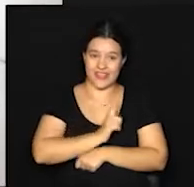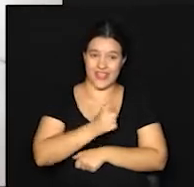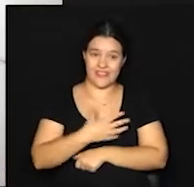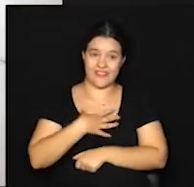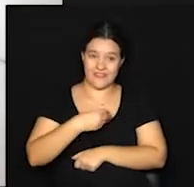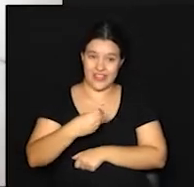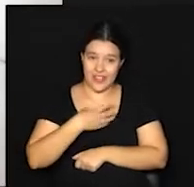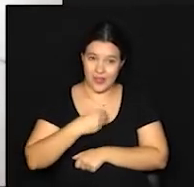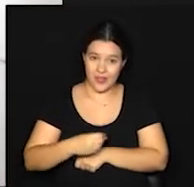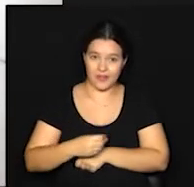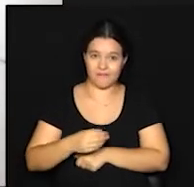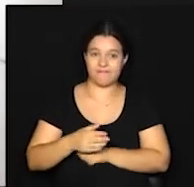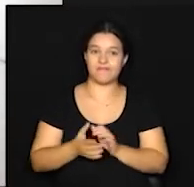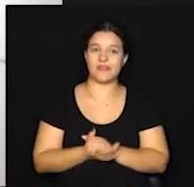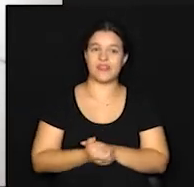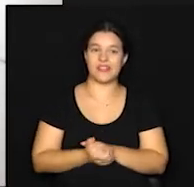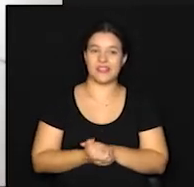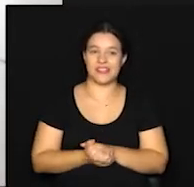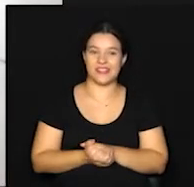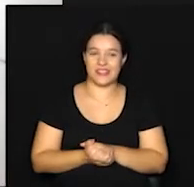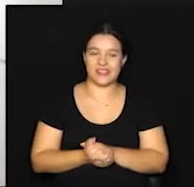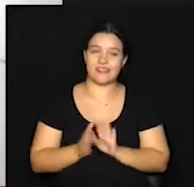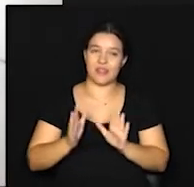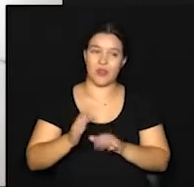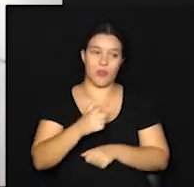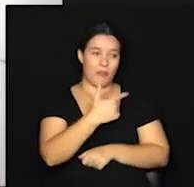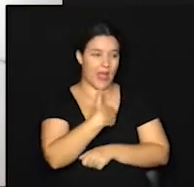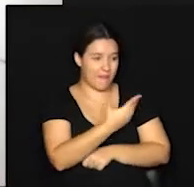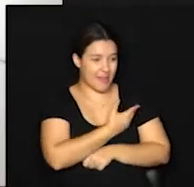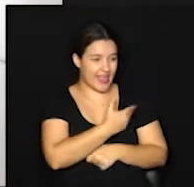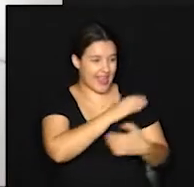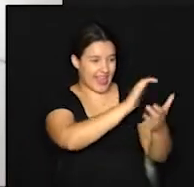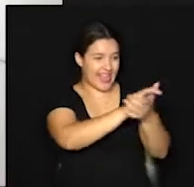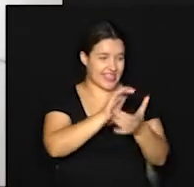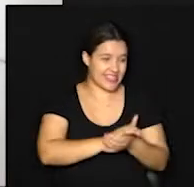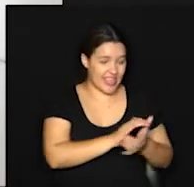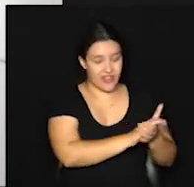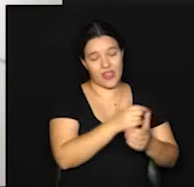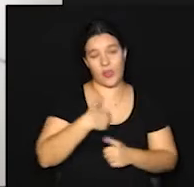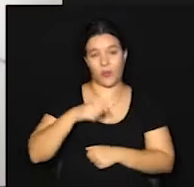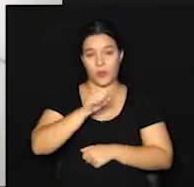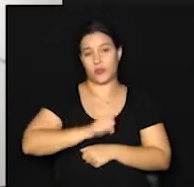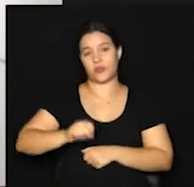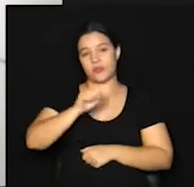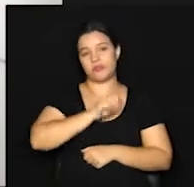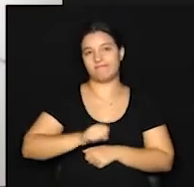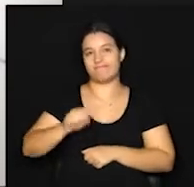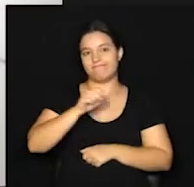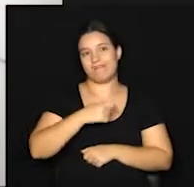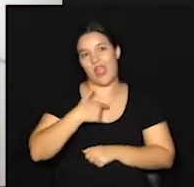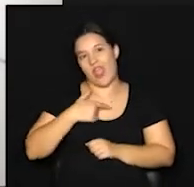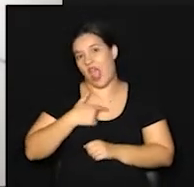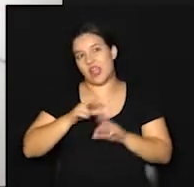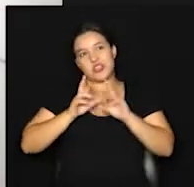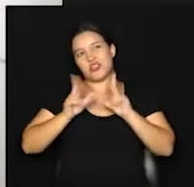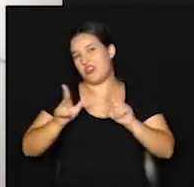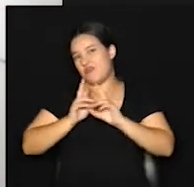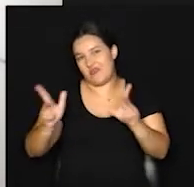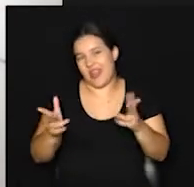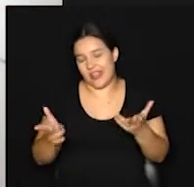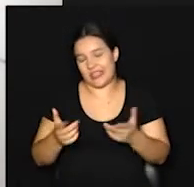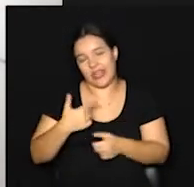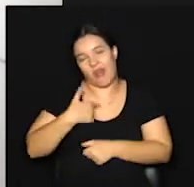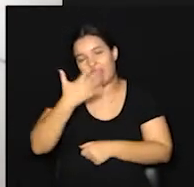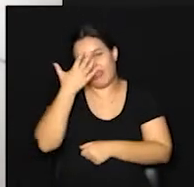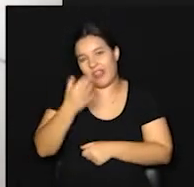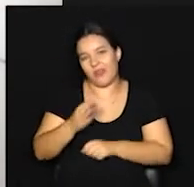época, né? O meu padrão, a minha bolha dizia que eu tinha que fazer isso. Sim. Mas eu estava fora dessa bolha já, e